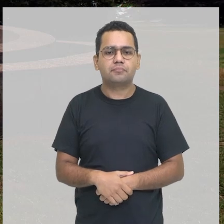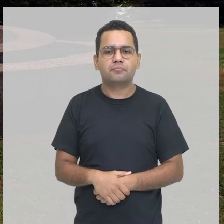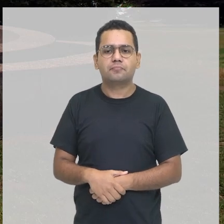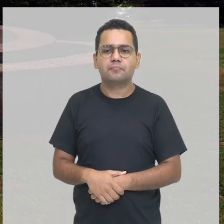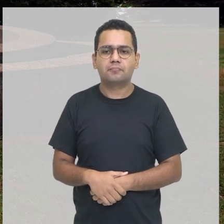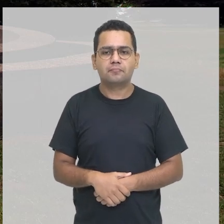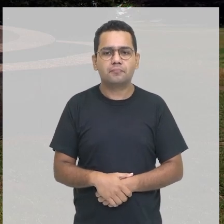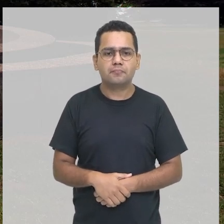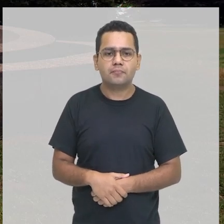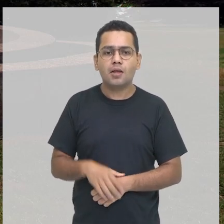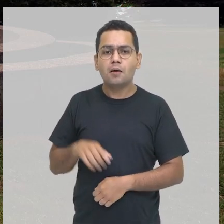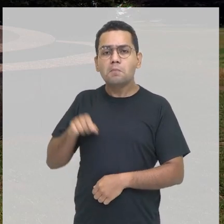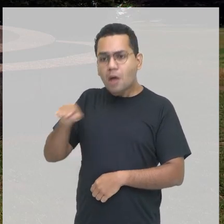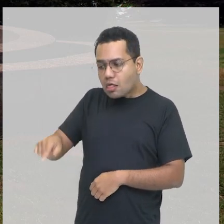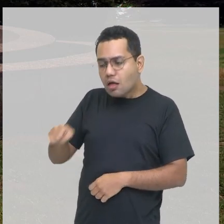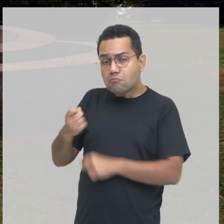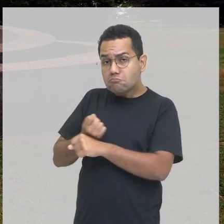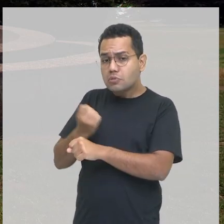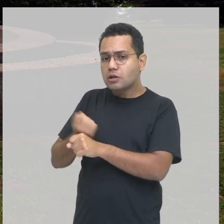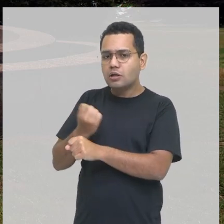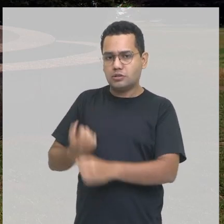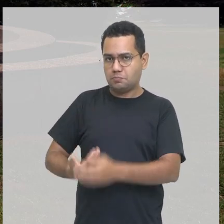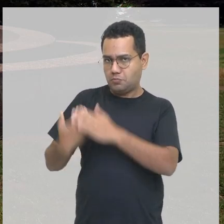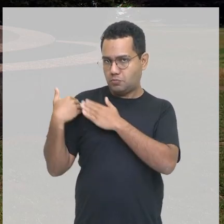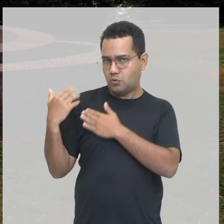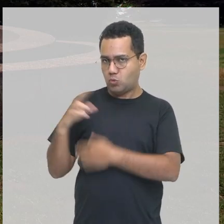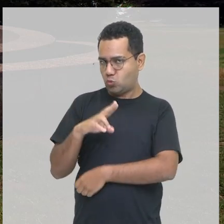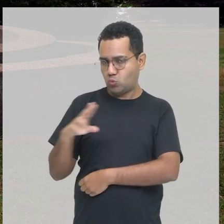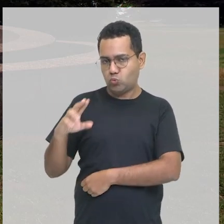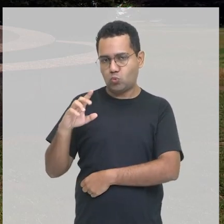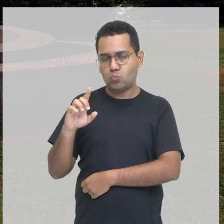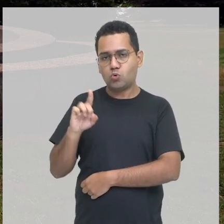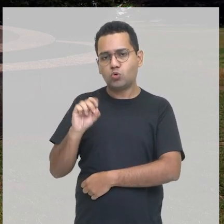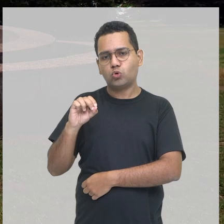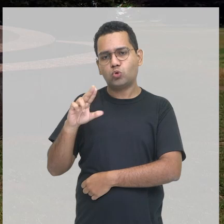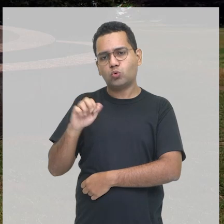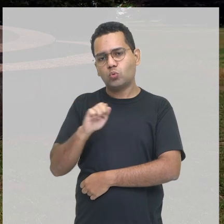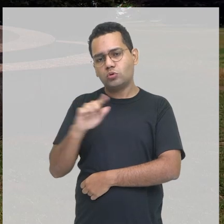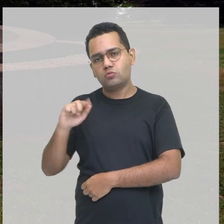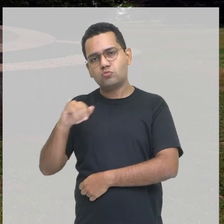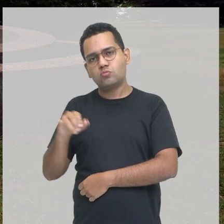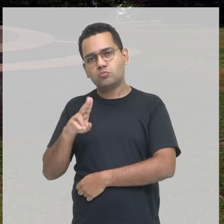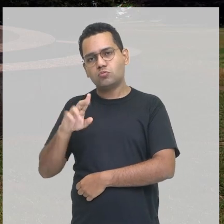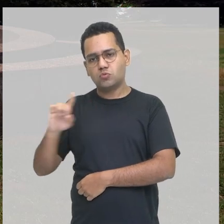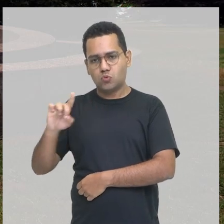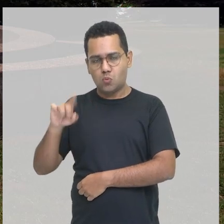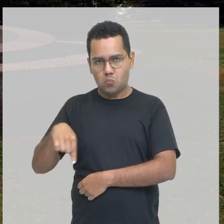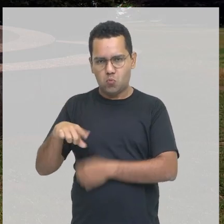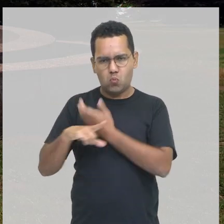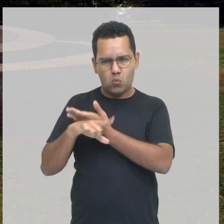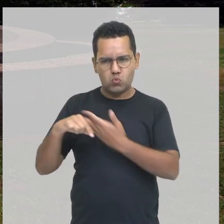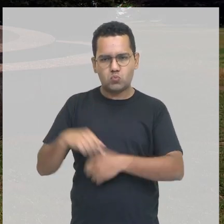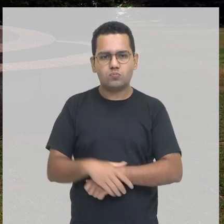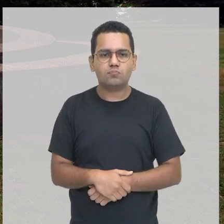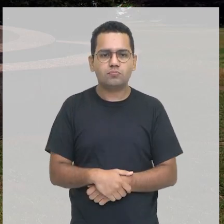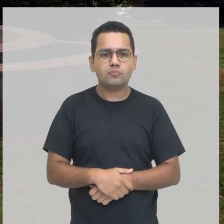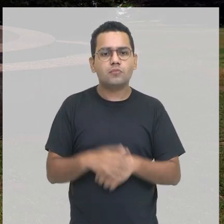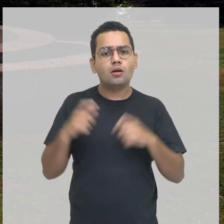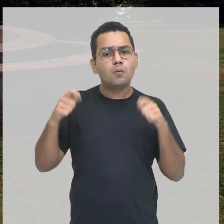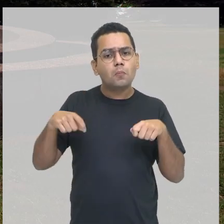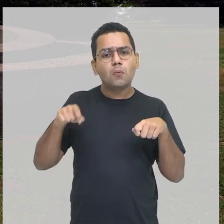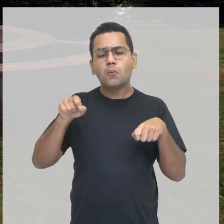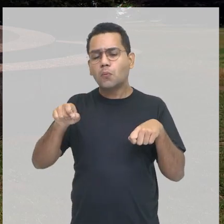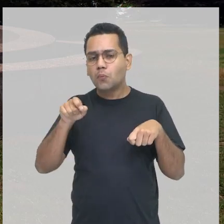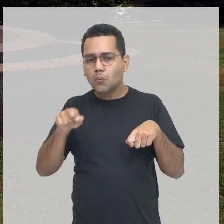é uma escultura de Donald Jupp. O artista ele priorizou a fabricação modular e o uso de